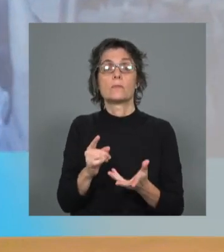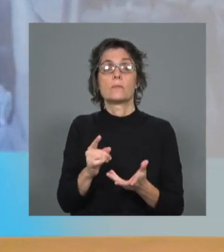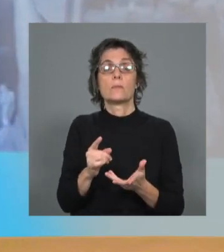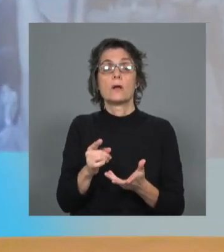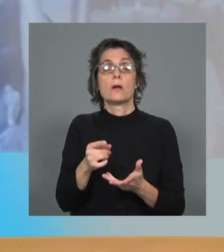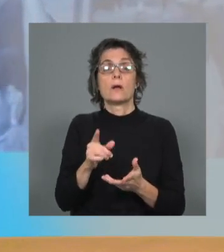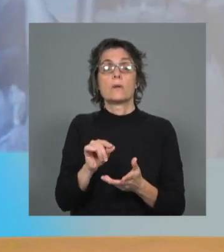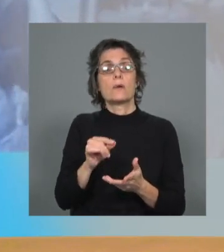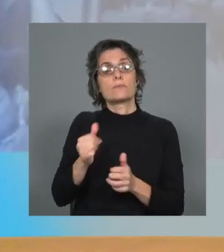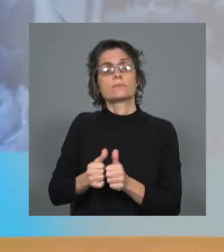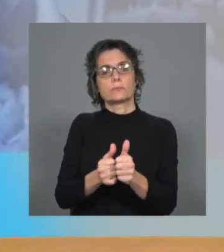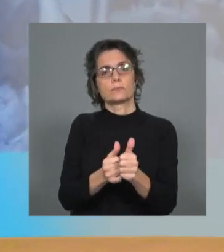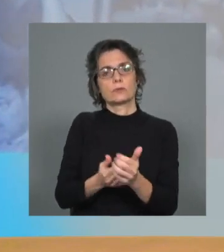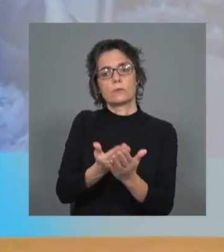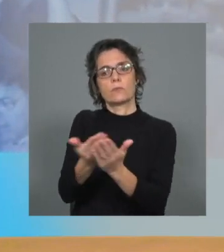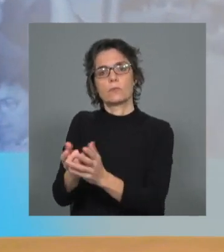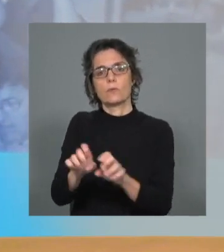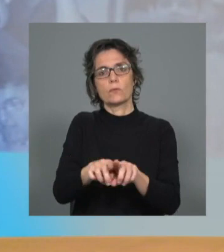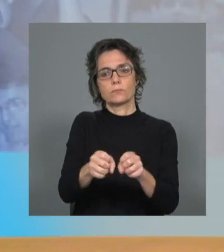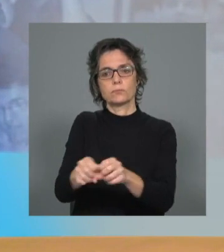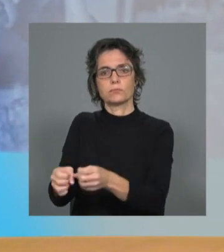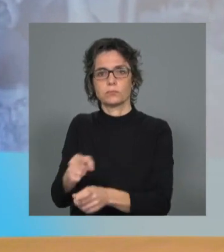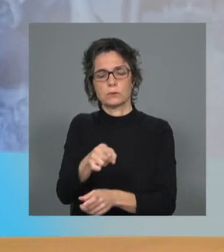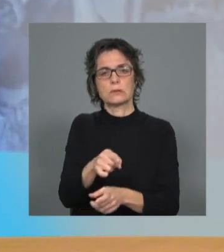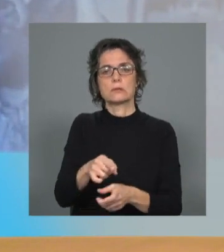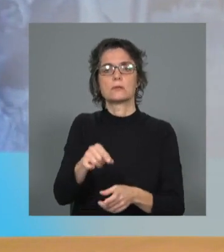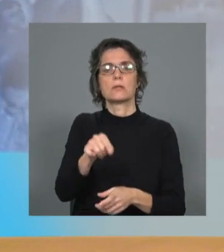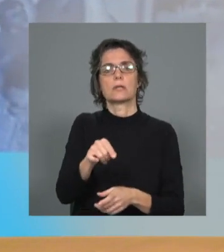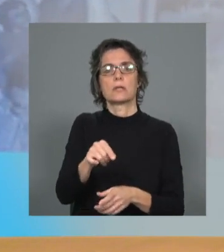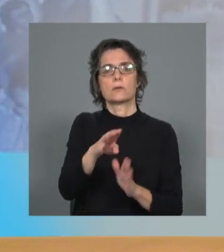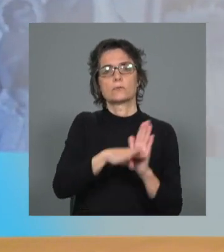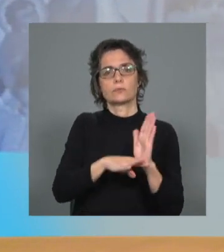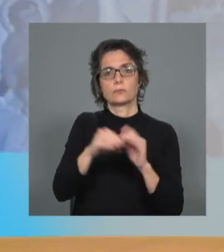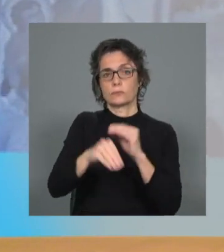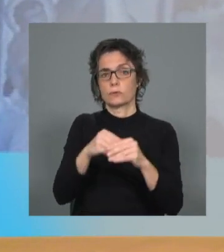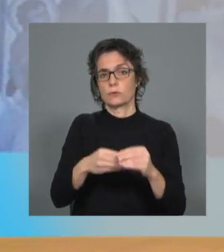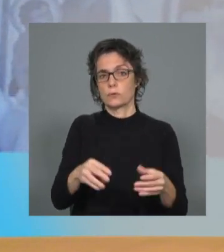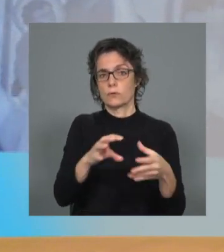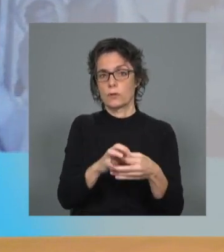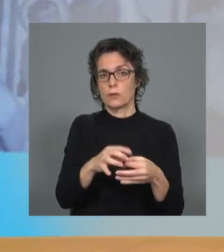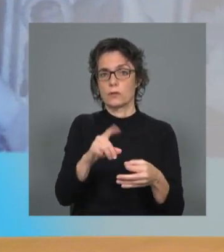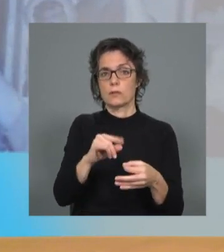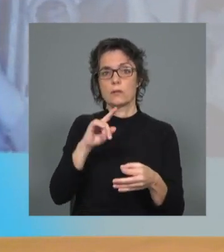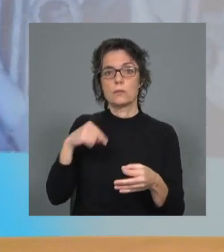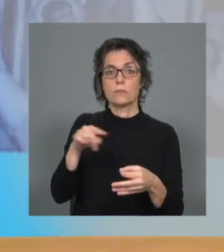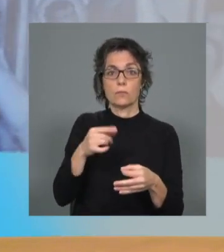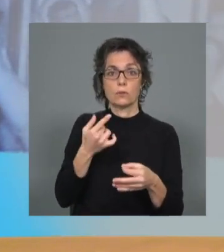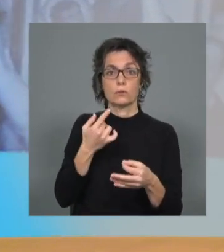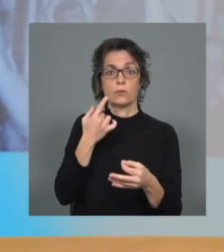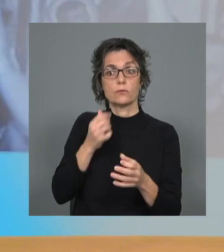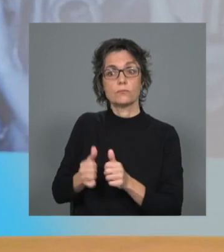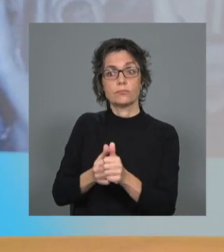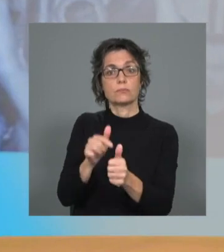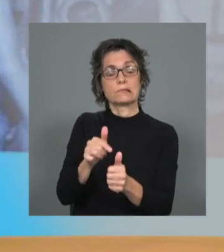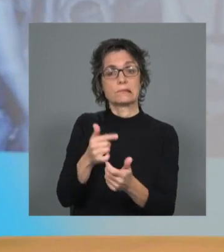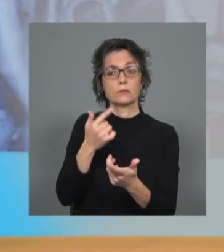são as propostas também dos partidos com assento parlamentar nestes programas eleitorais e vemos com muito bom agrado que, de facto,